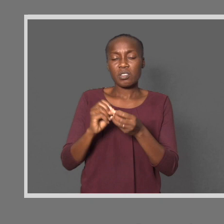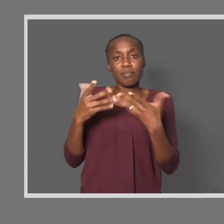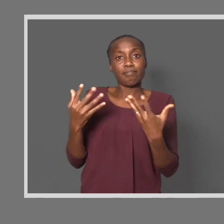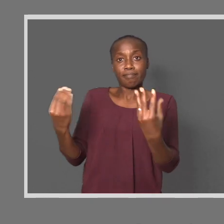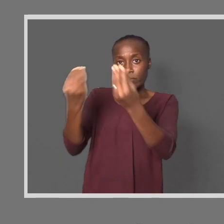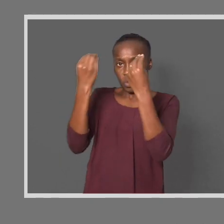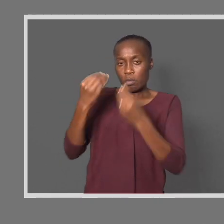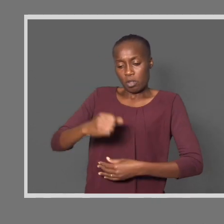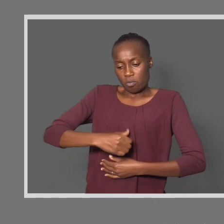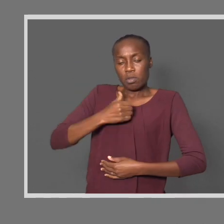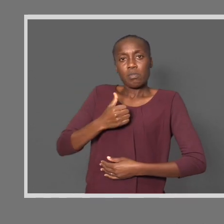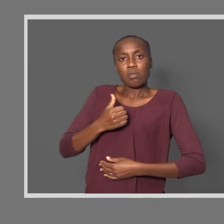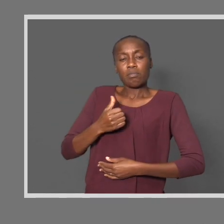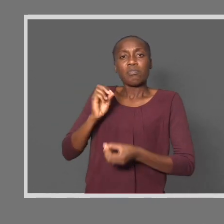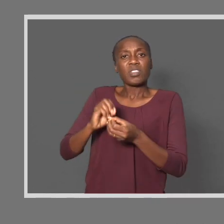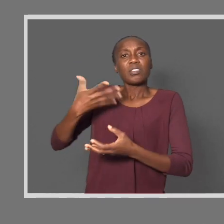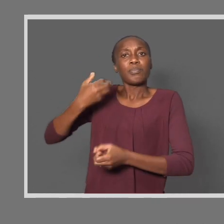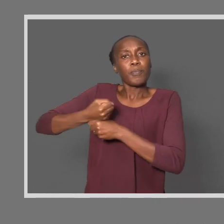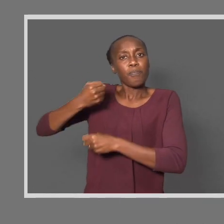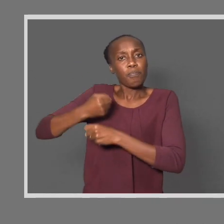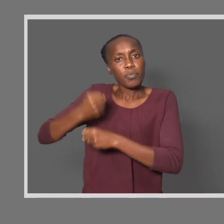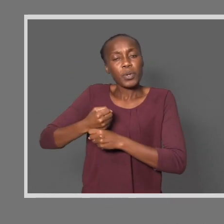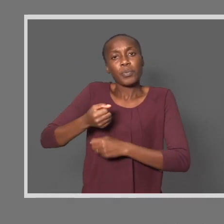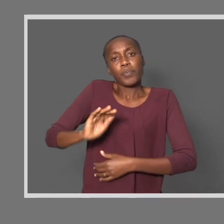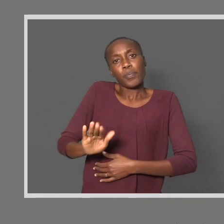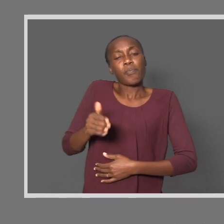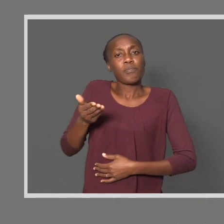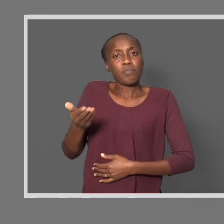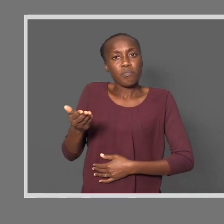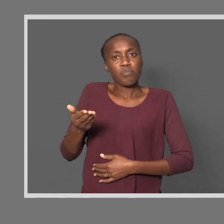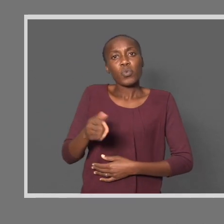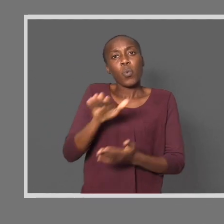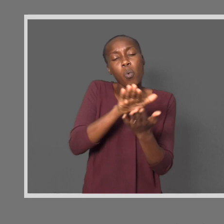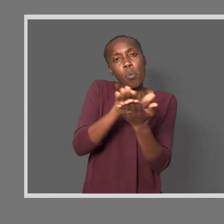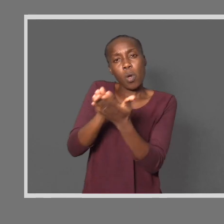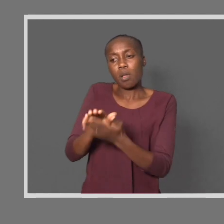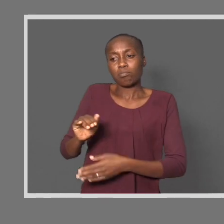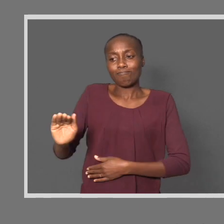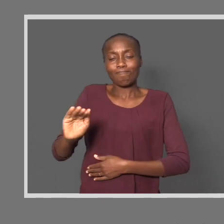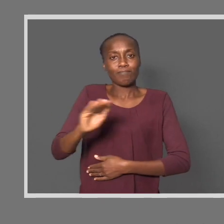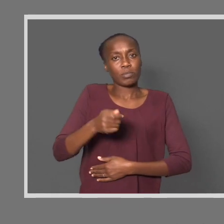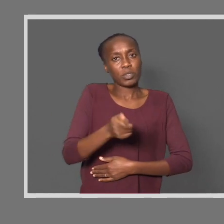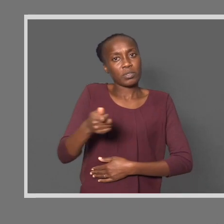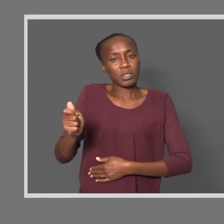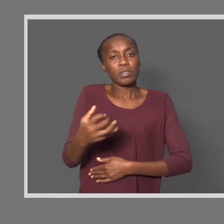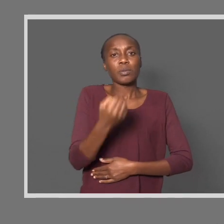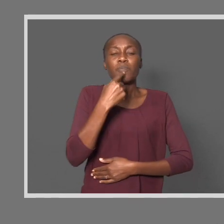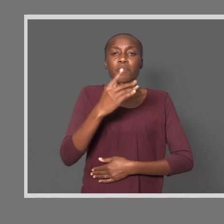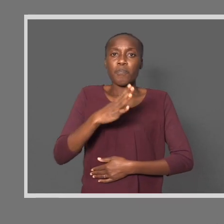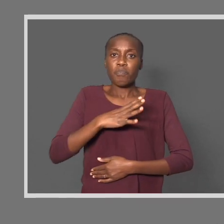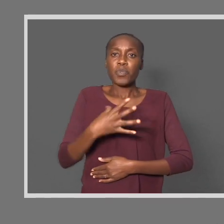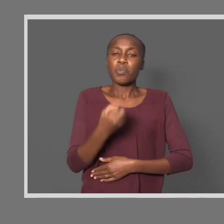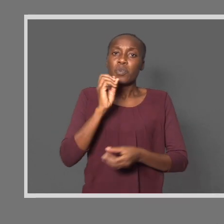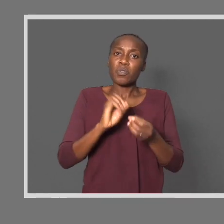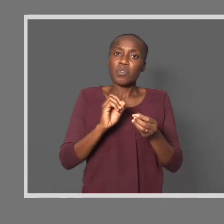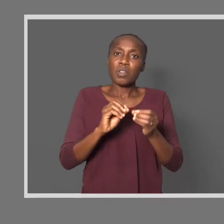este esforço criando assim um alto emprego através do esforço que foram a fazer lá nas comunidades onde certamente